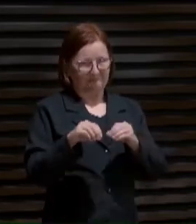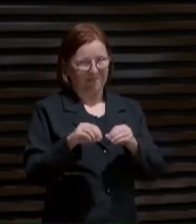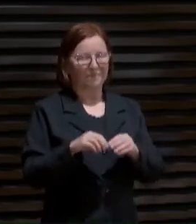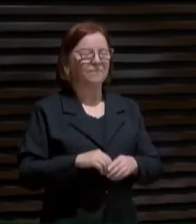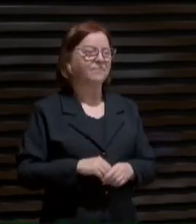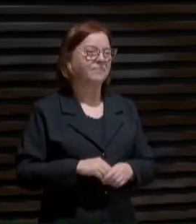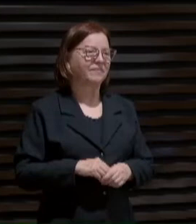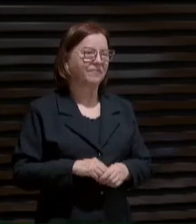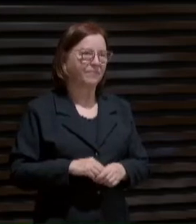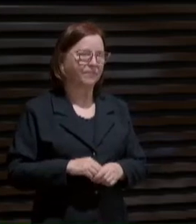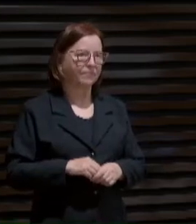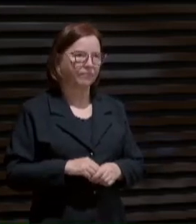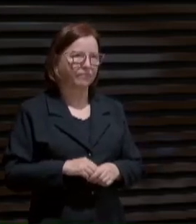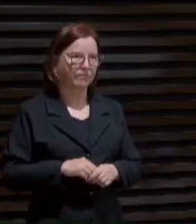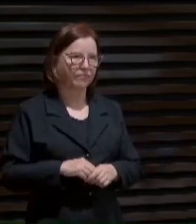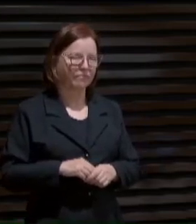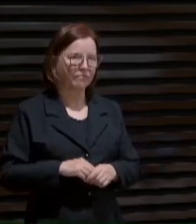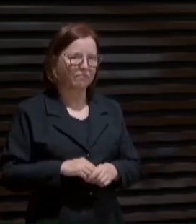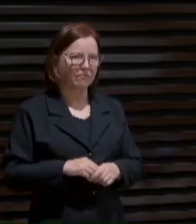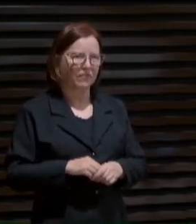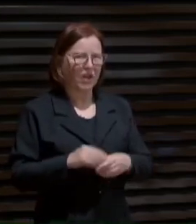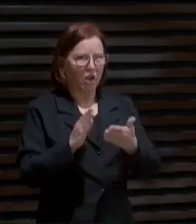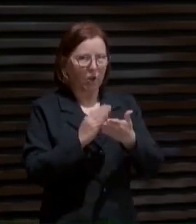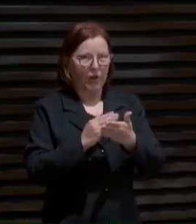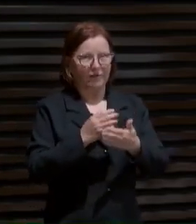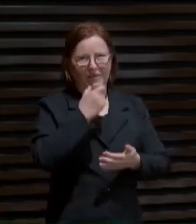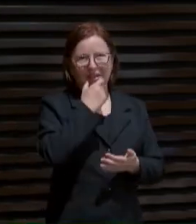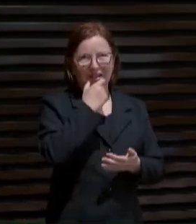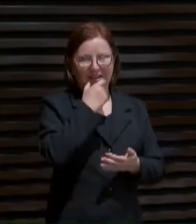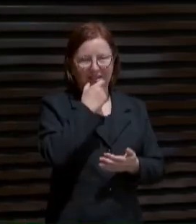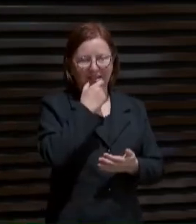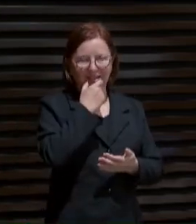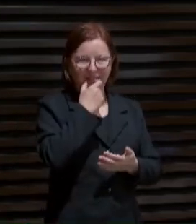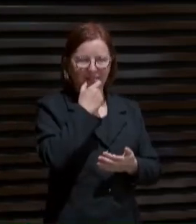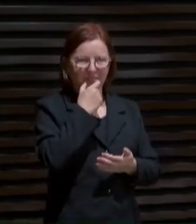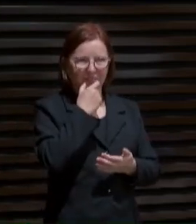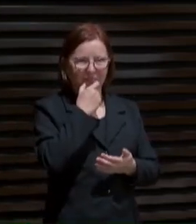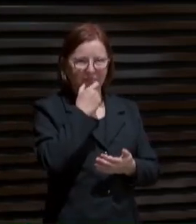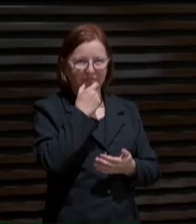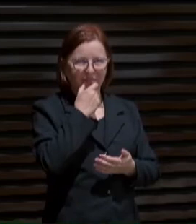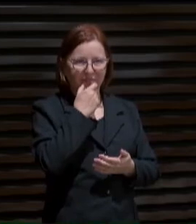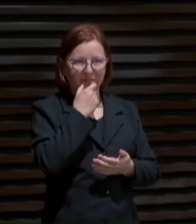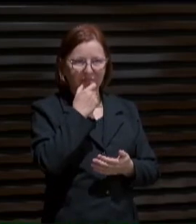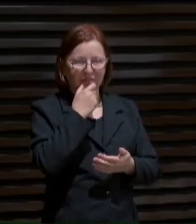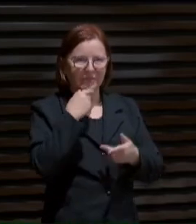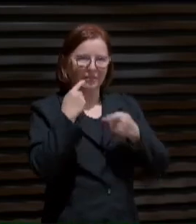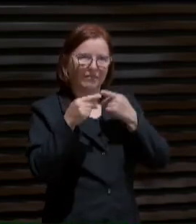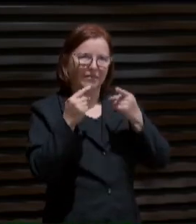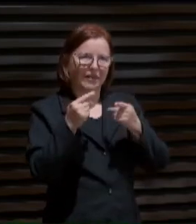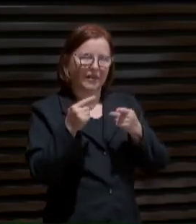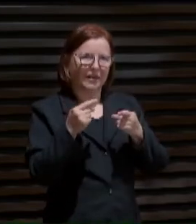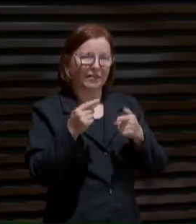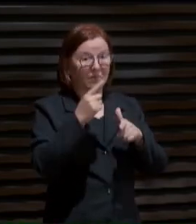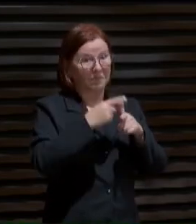no breve catecismo de Westminster evidencia a grande incógnita do ser humano e